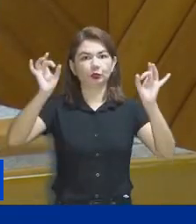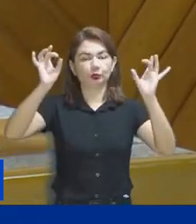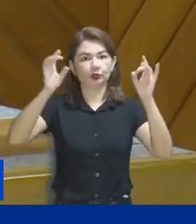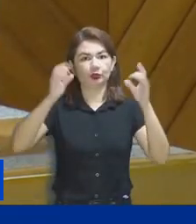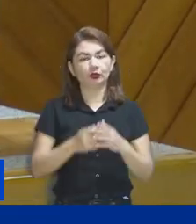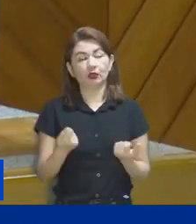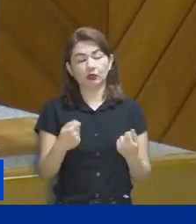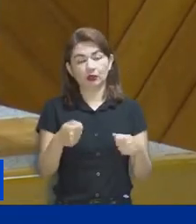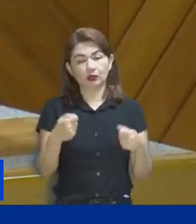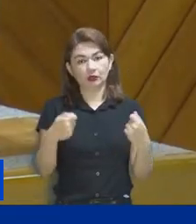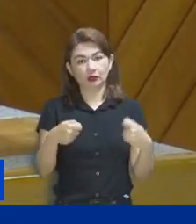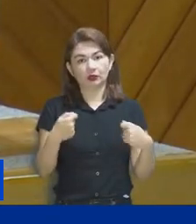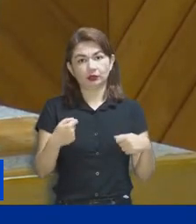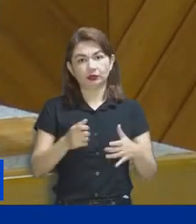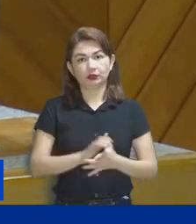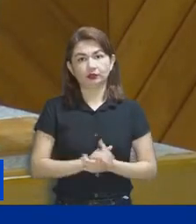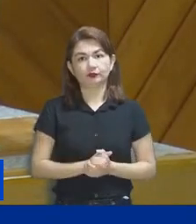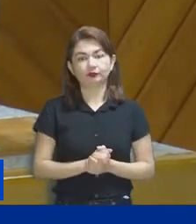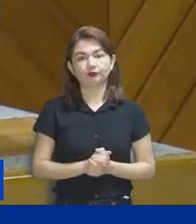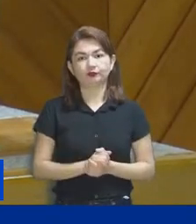deveria ter sido